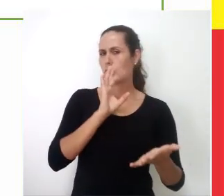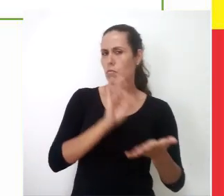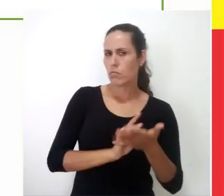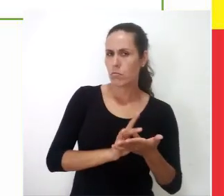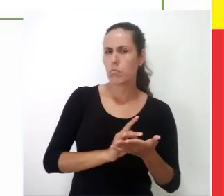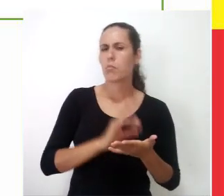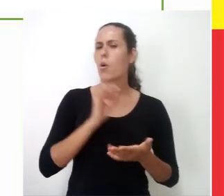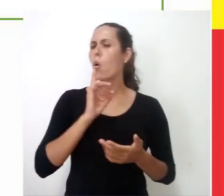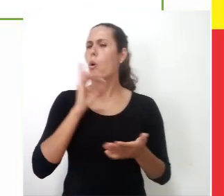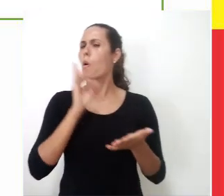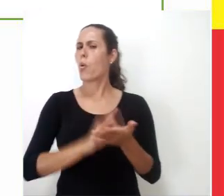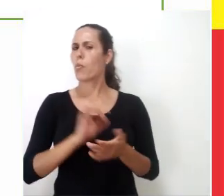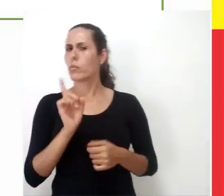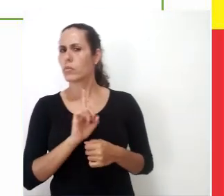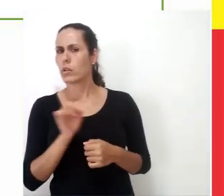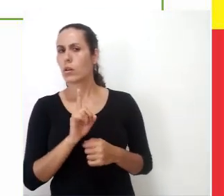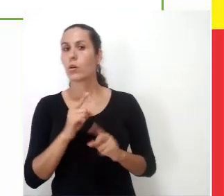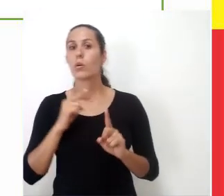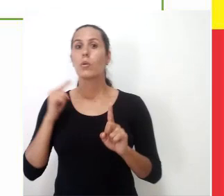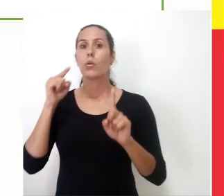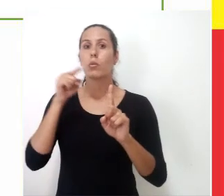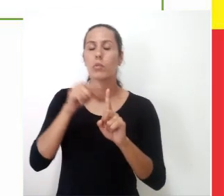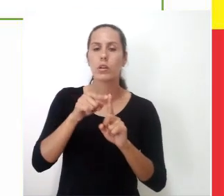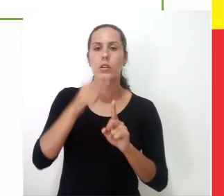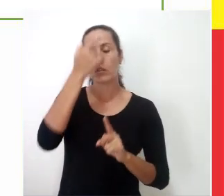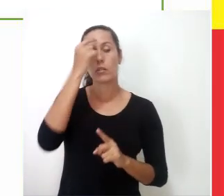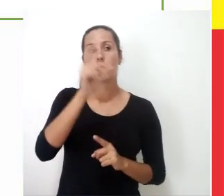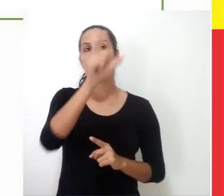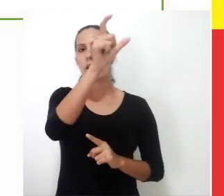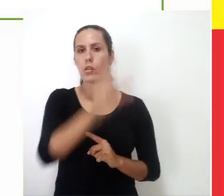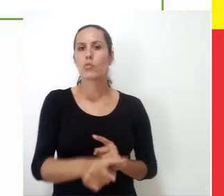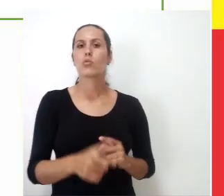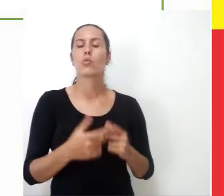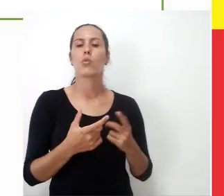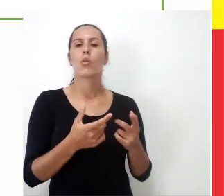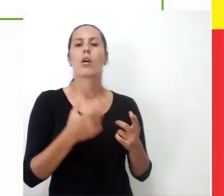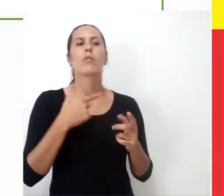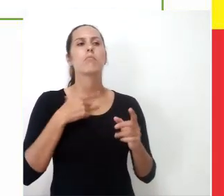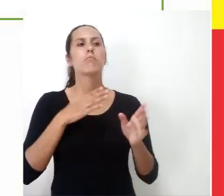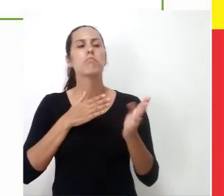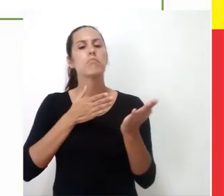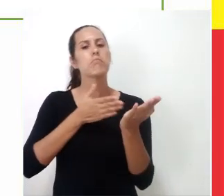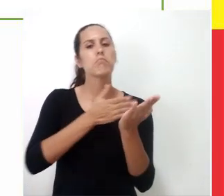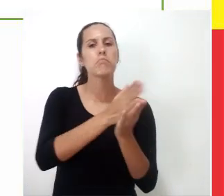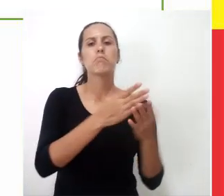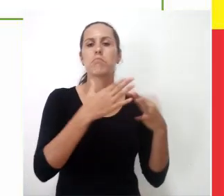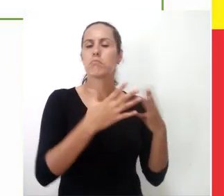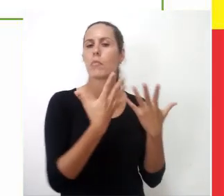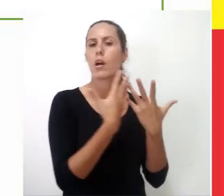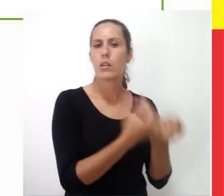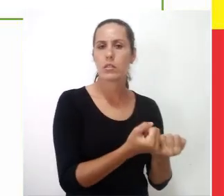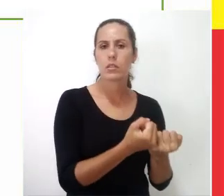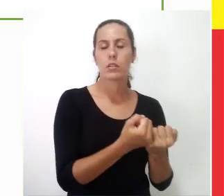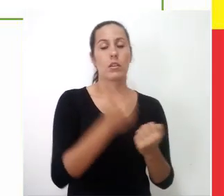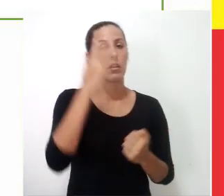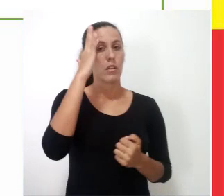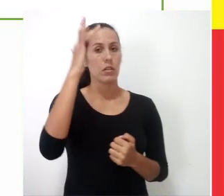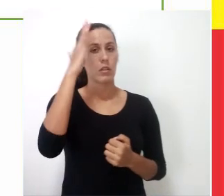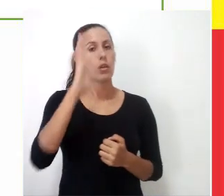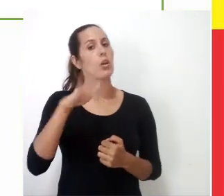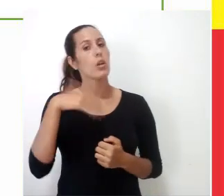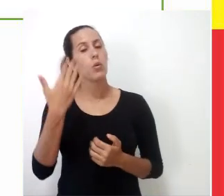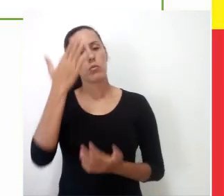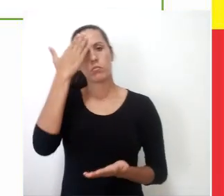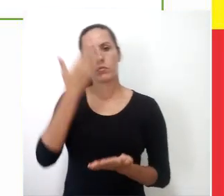não, com o propósito de conseguir que o outro indivíduo adote certa linha de conduta, teoria ou